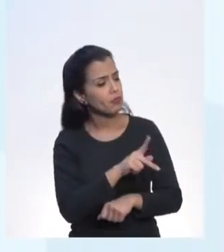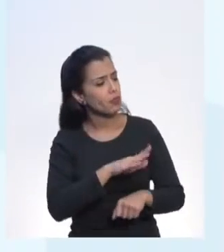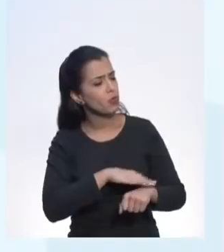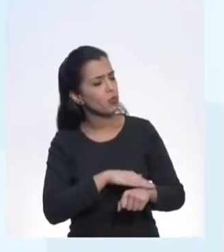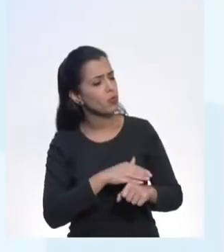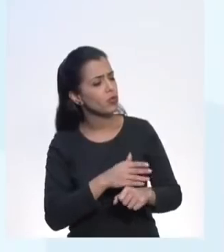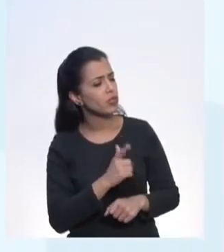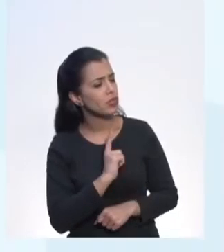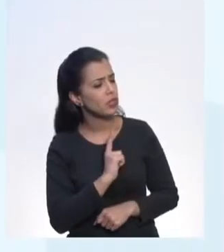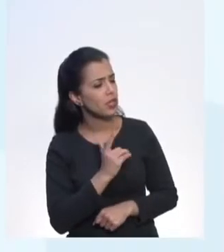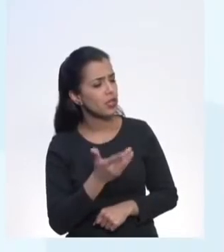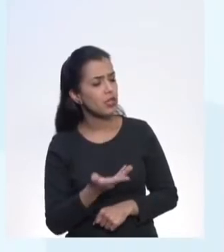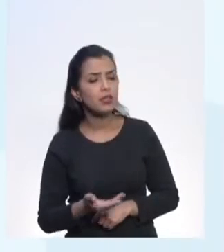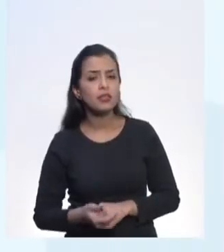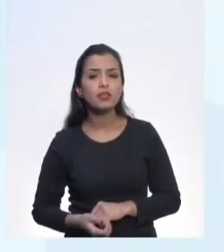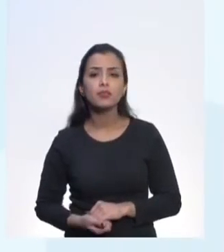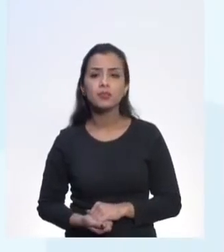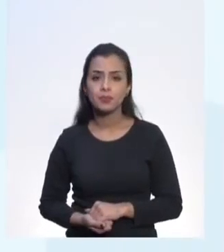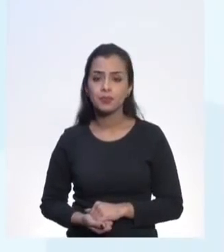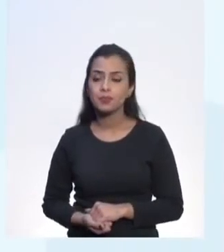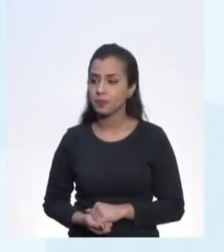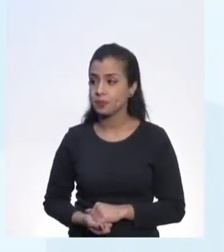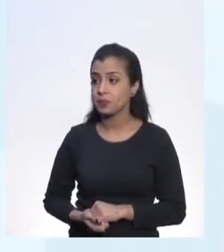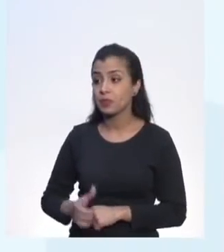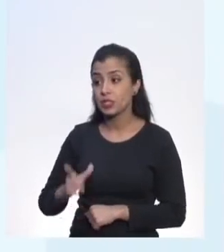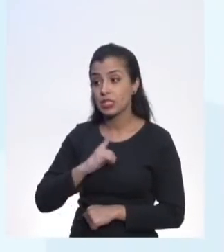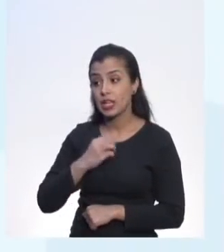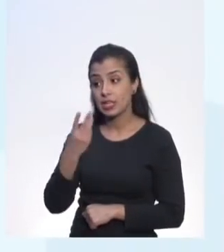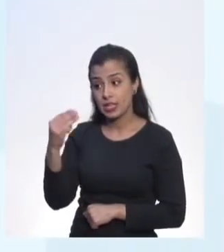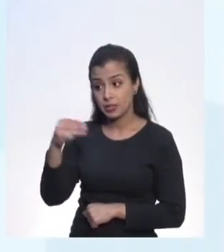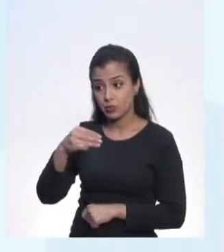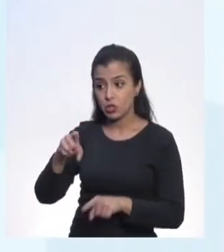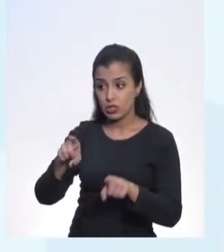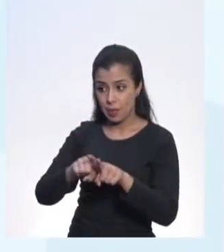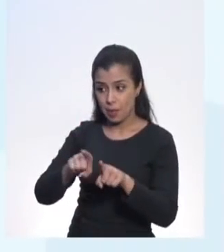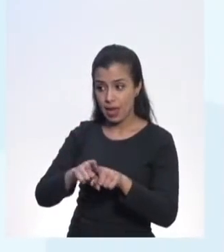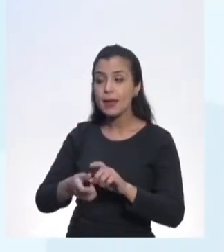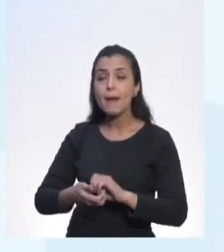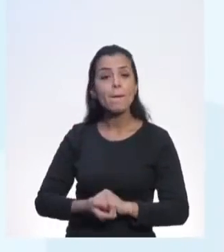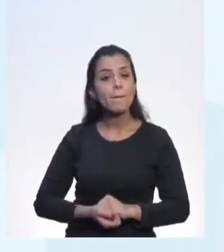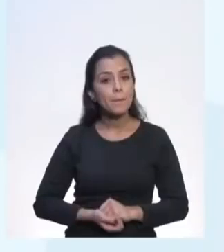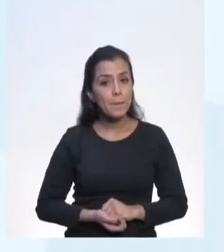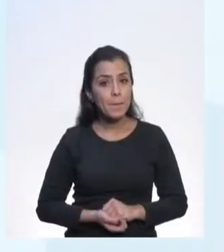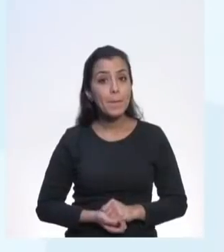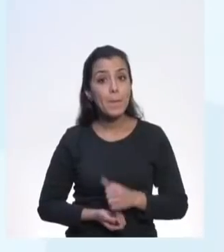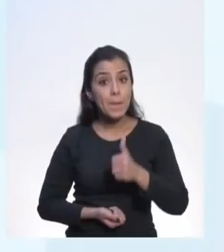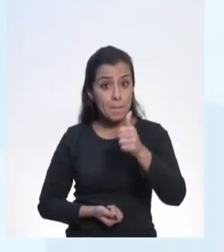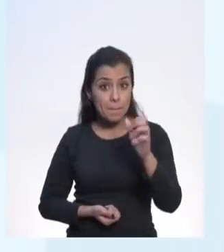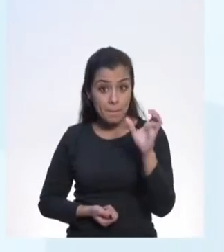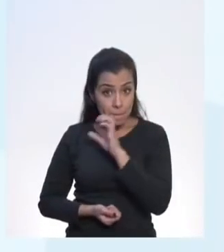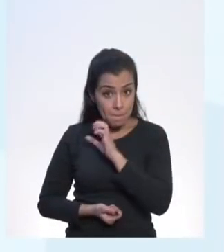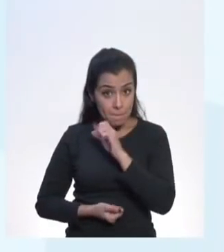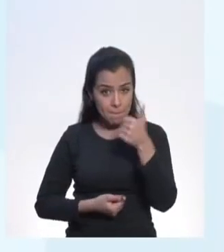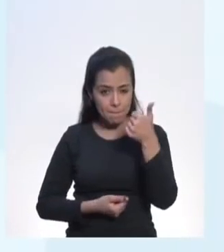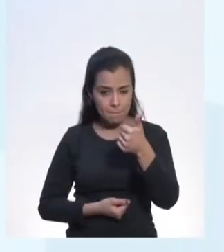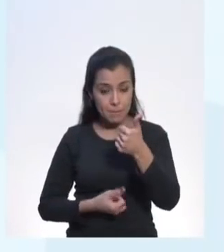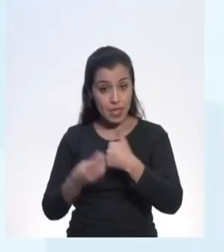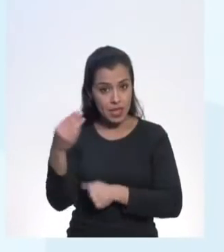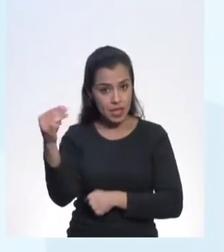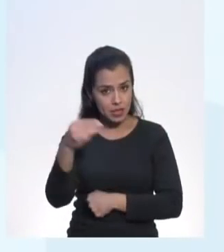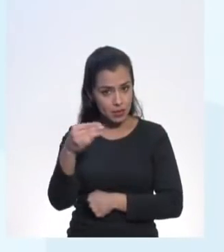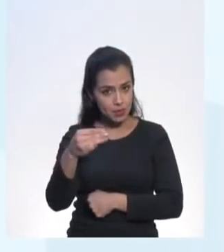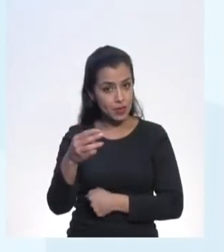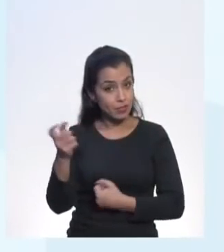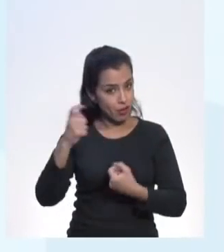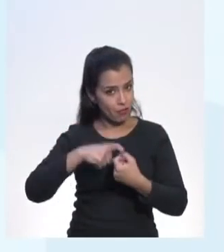quanto tempo eles terão para fazer? Professora Inês, eles terão 3 minutos também para essa atividade. Pessoal, vamos lá? Mão na massa, 3 minutos